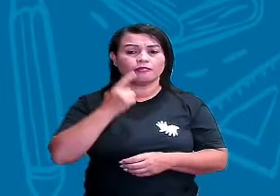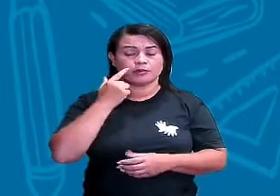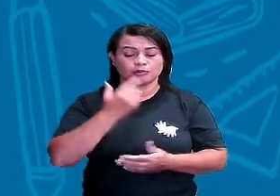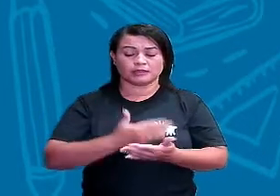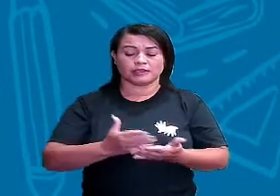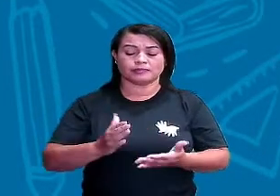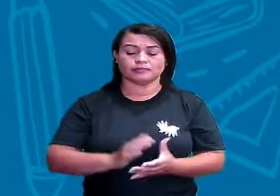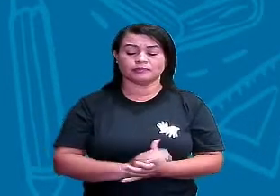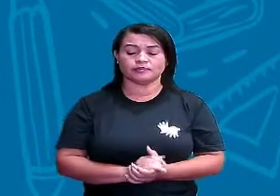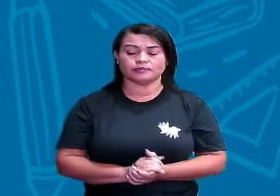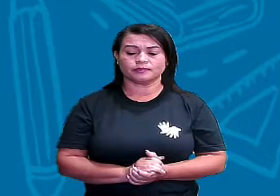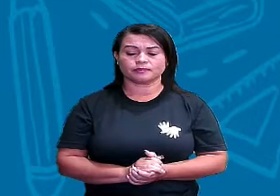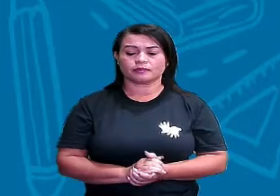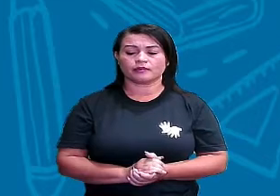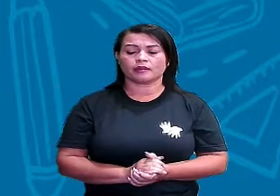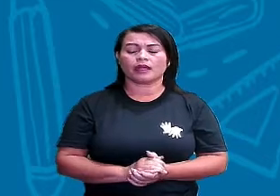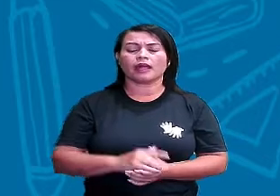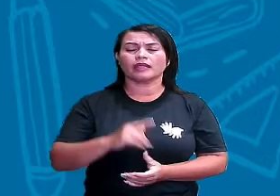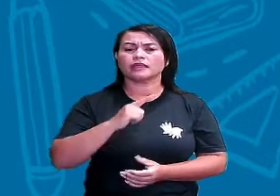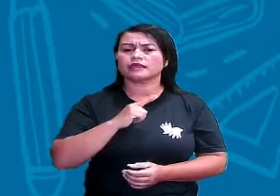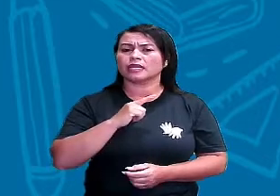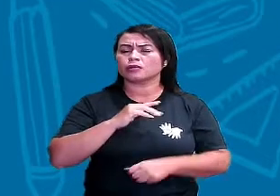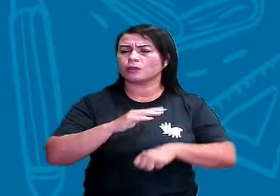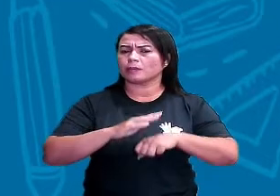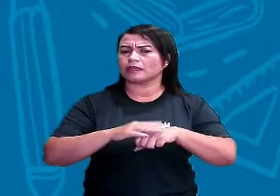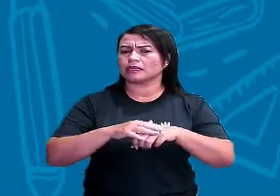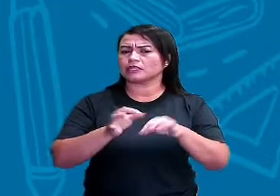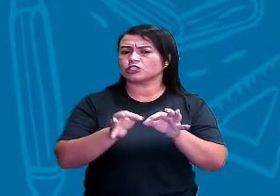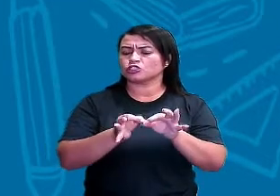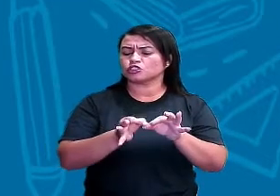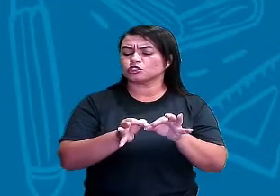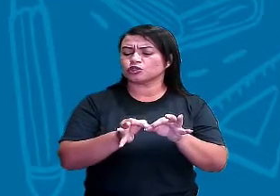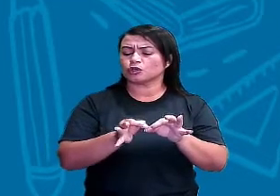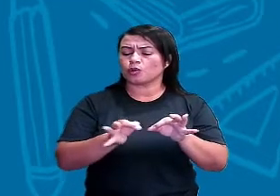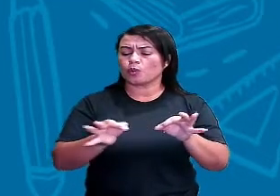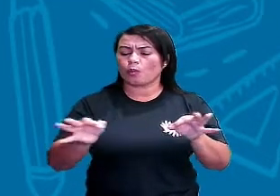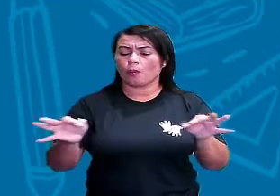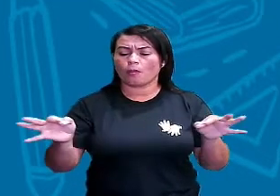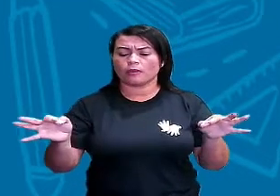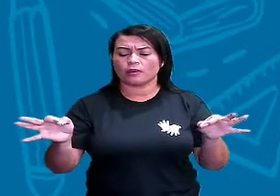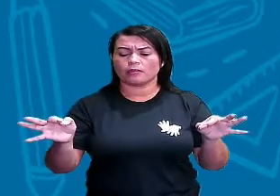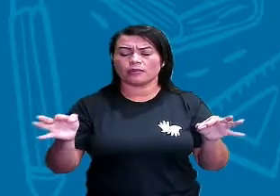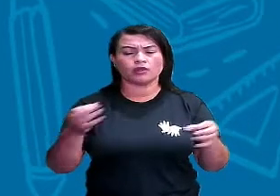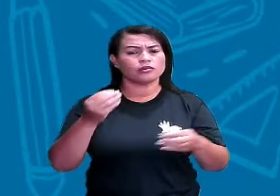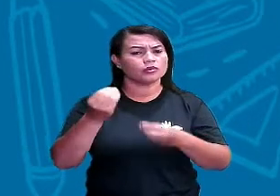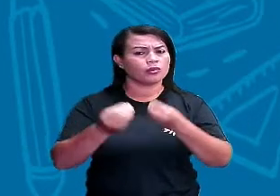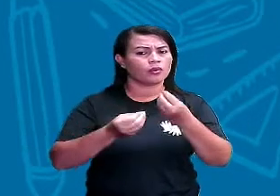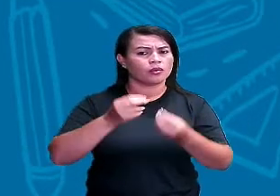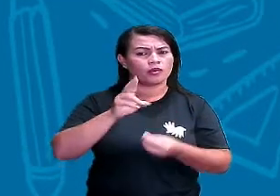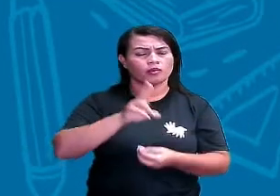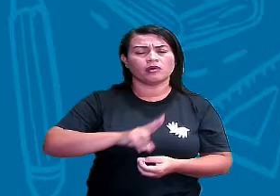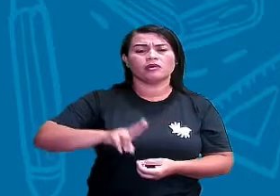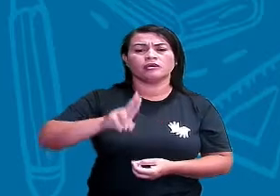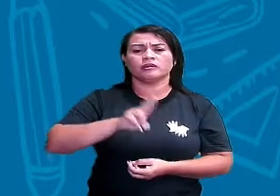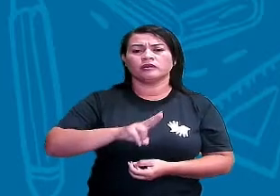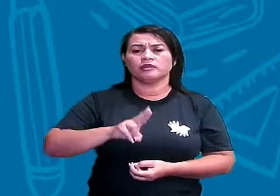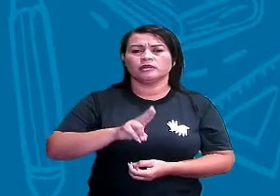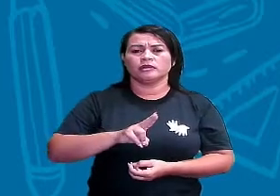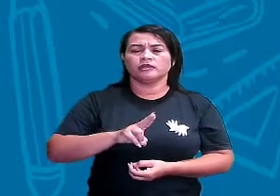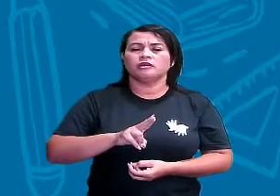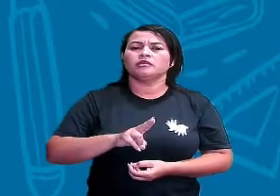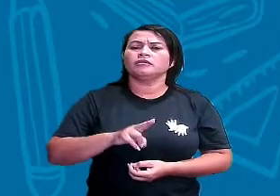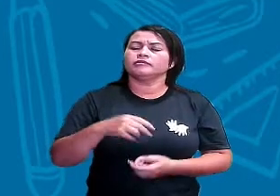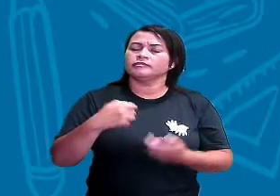começar. Medidas de comprimento, né? Onde é que nós usamos essa medida? Nós usamos as medidas de comprimento